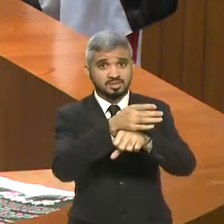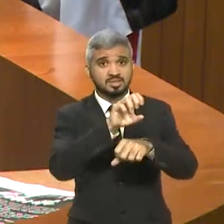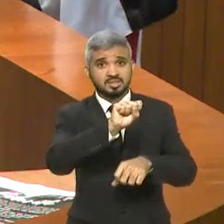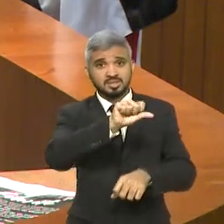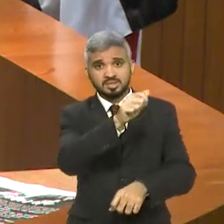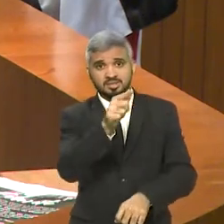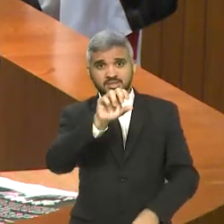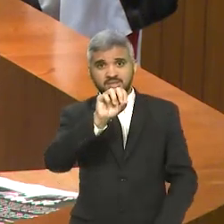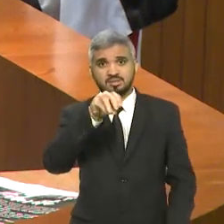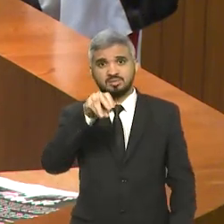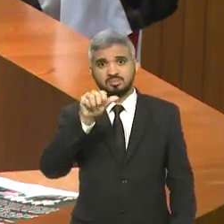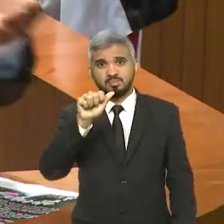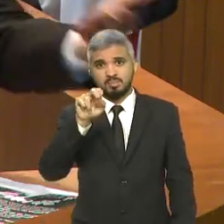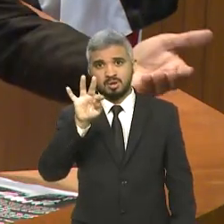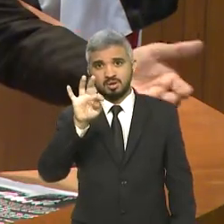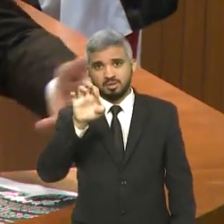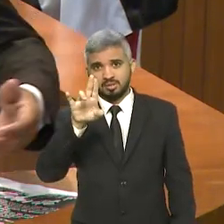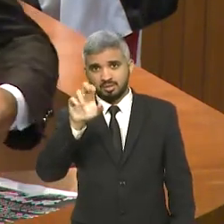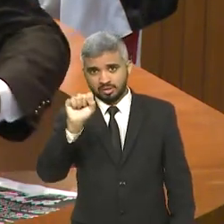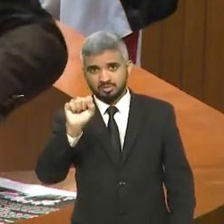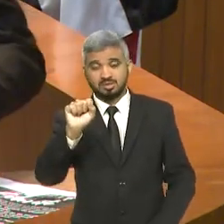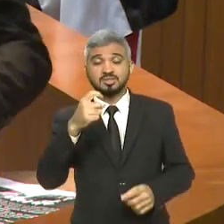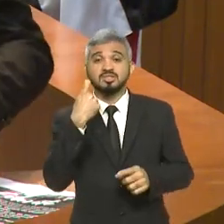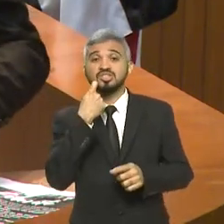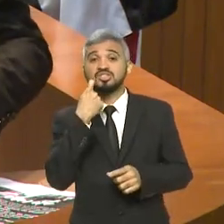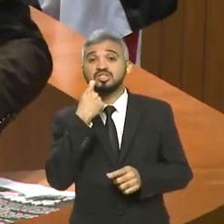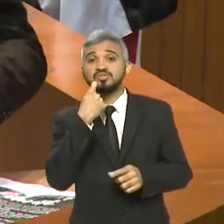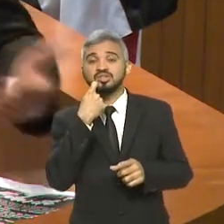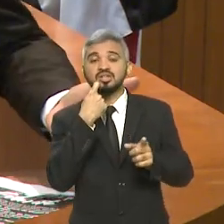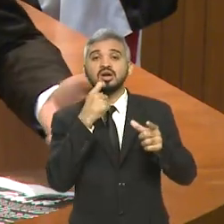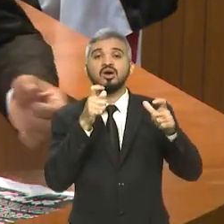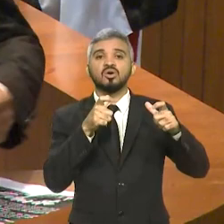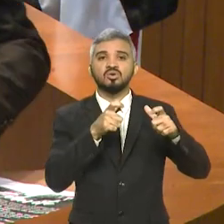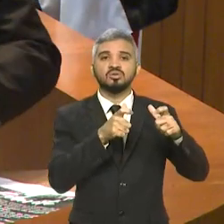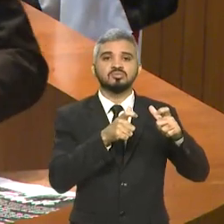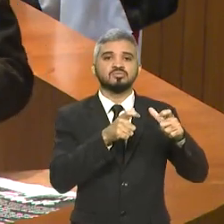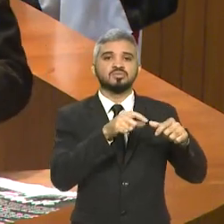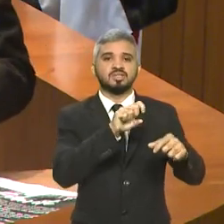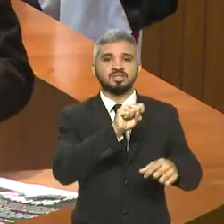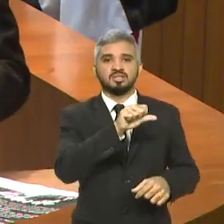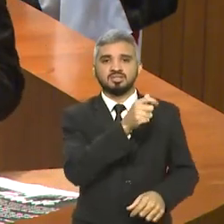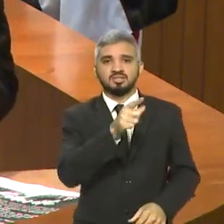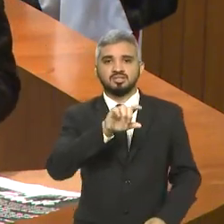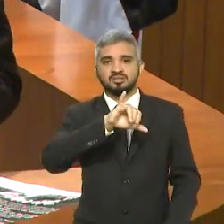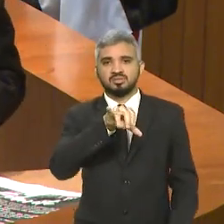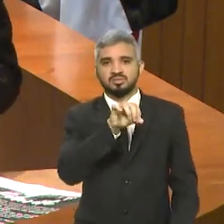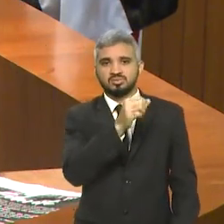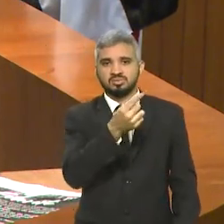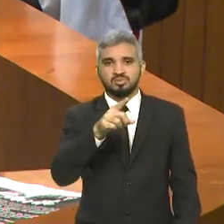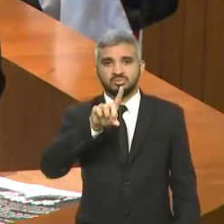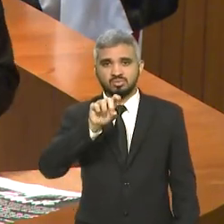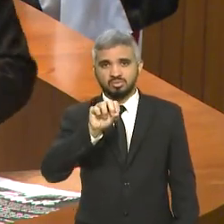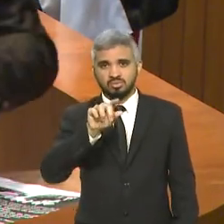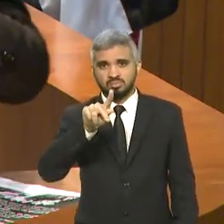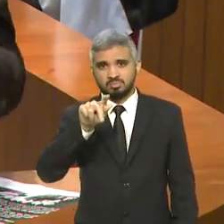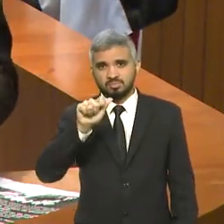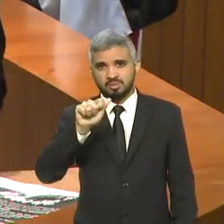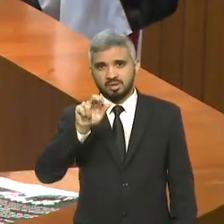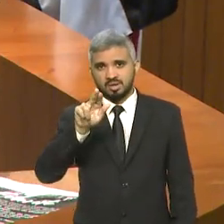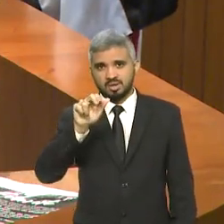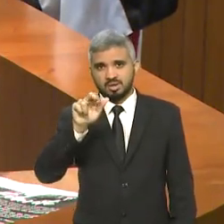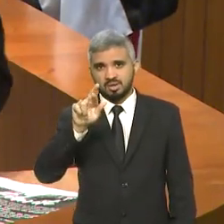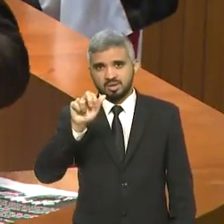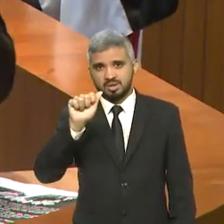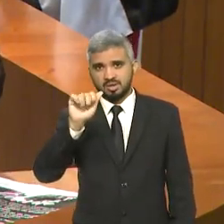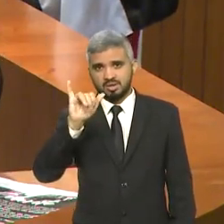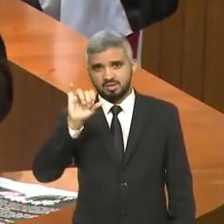doutor Laércio Bonfim, que vai passar na sexta-feira em São João do Paraíso, na cidade de Arame, à